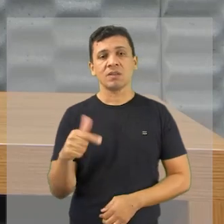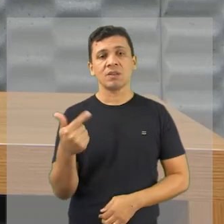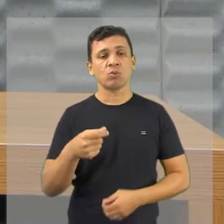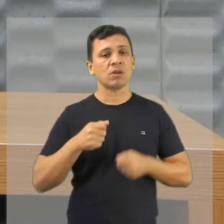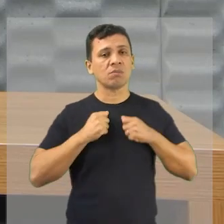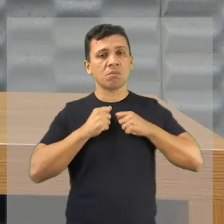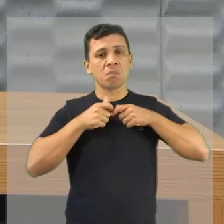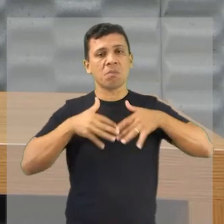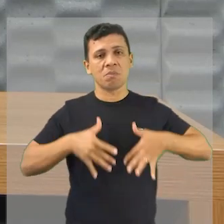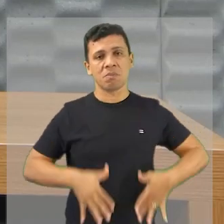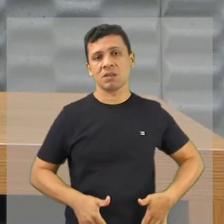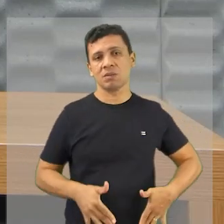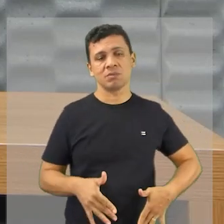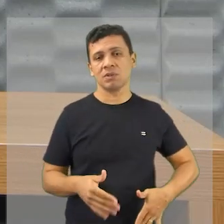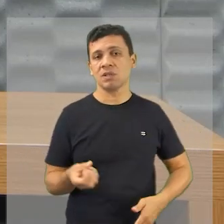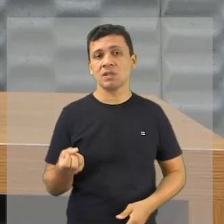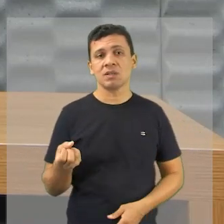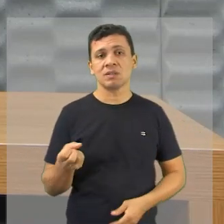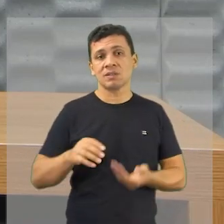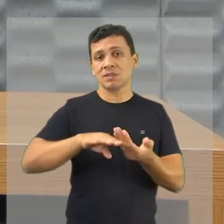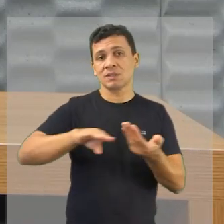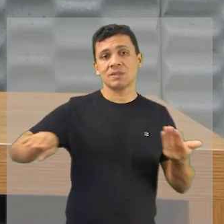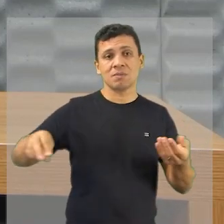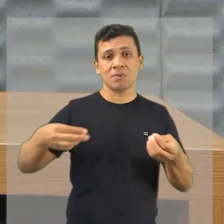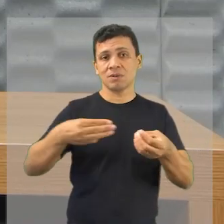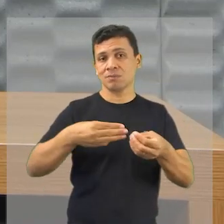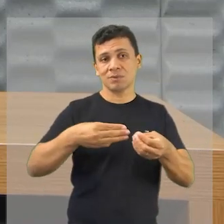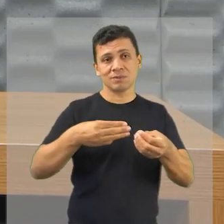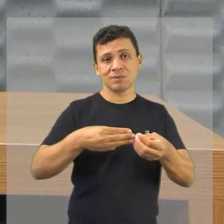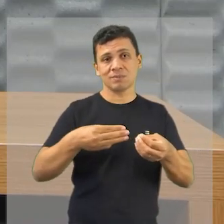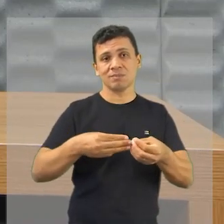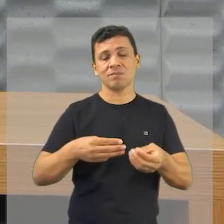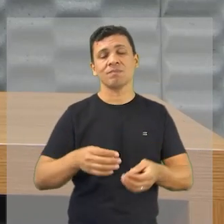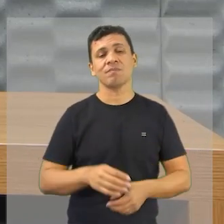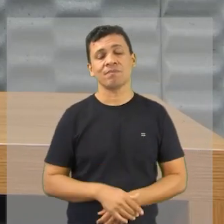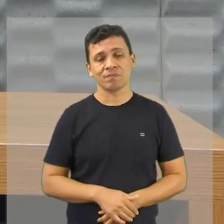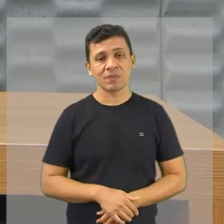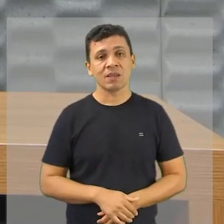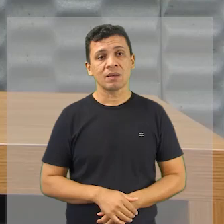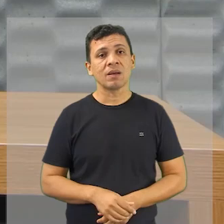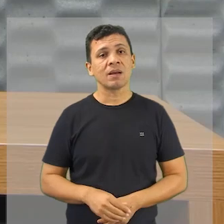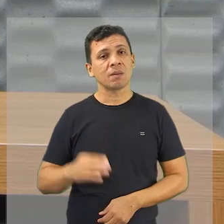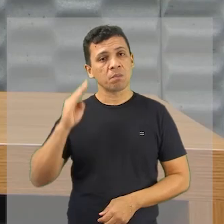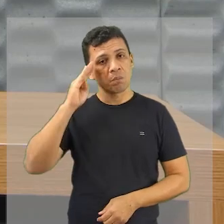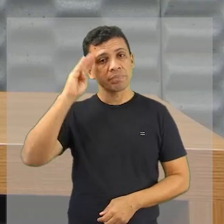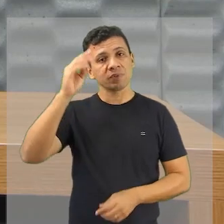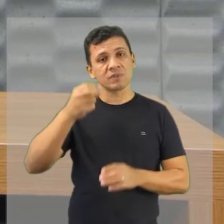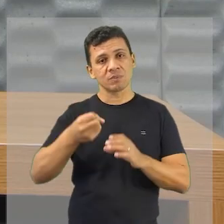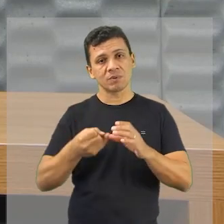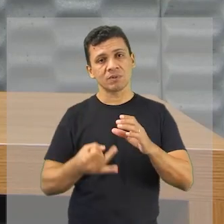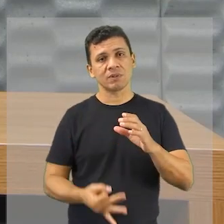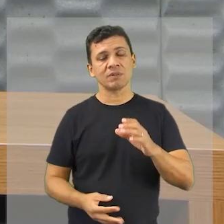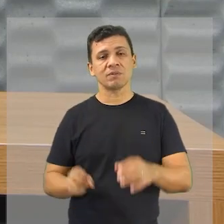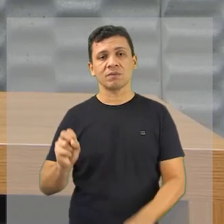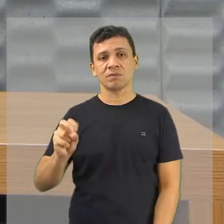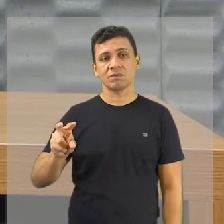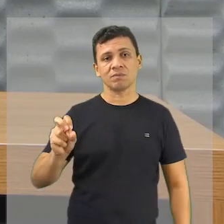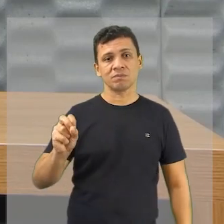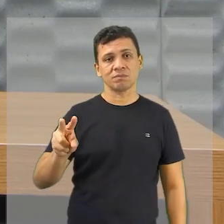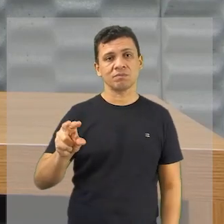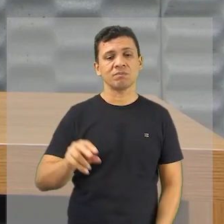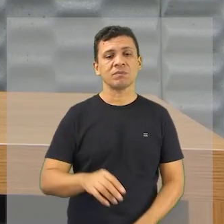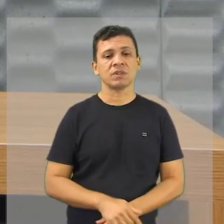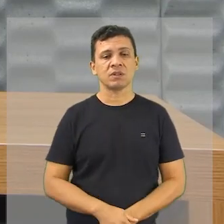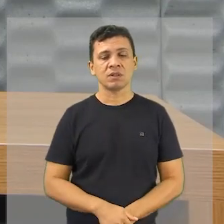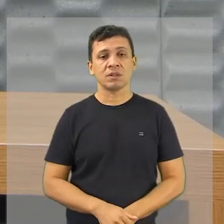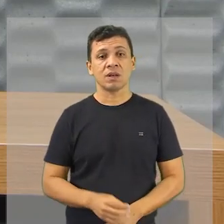né, ativos se eles não estão dentro de uma célula hospedeira, tá? Então essa é a principal característica dos seres vivos. E por causa